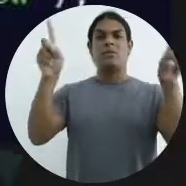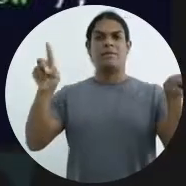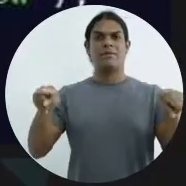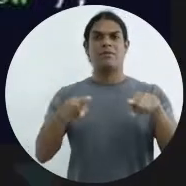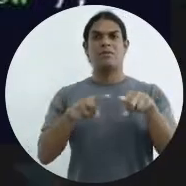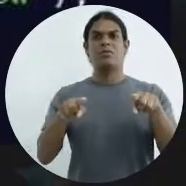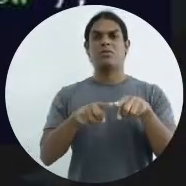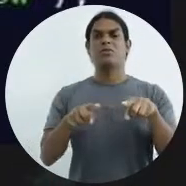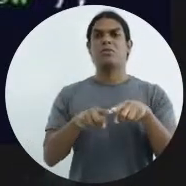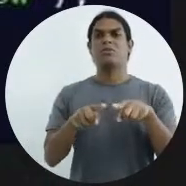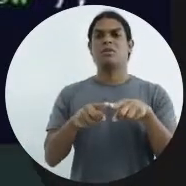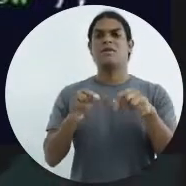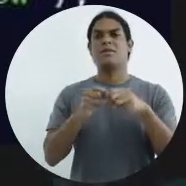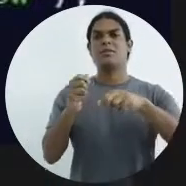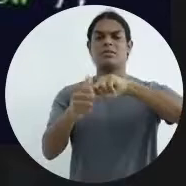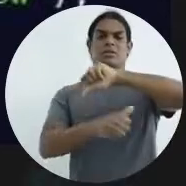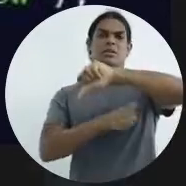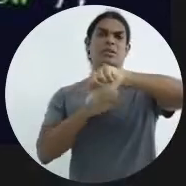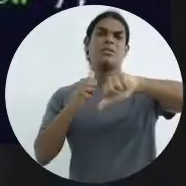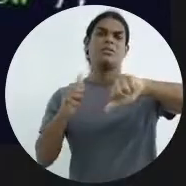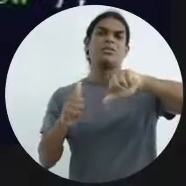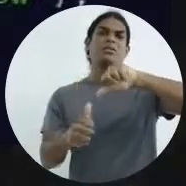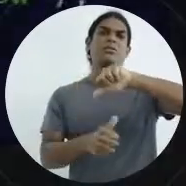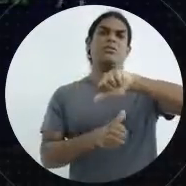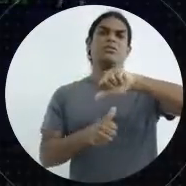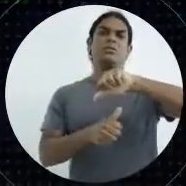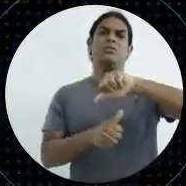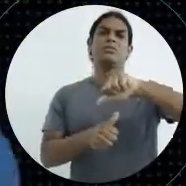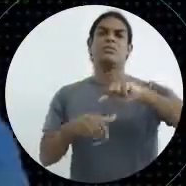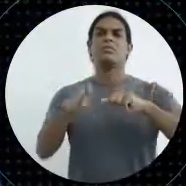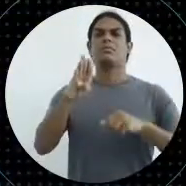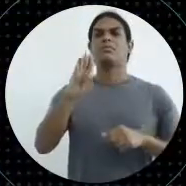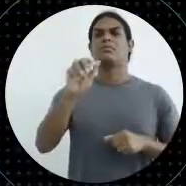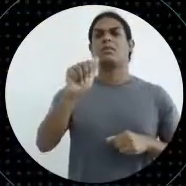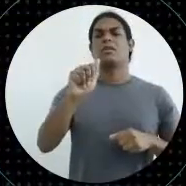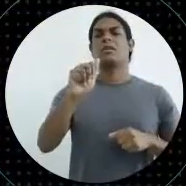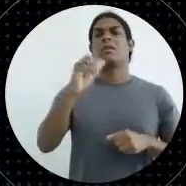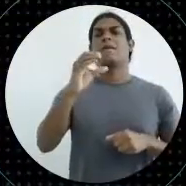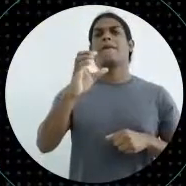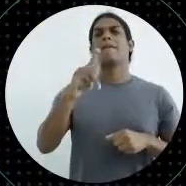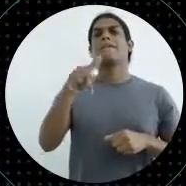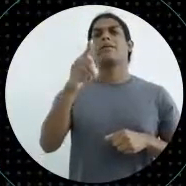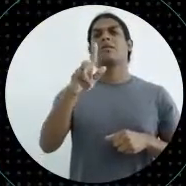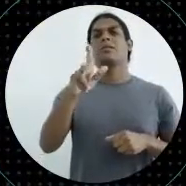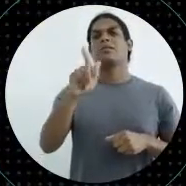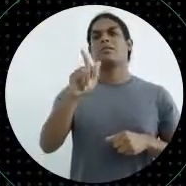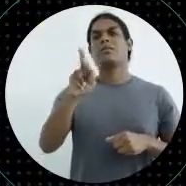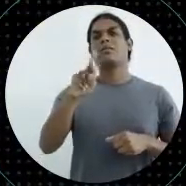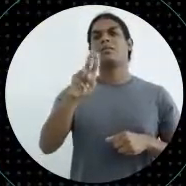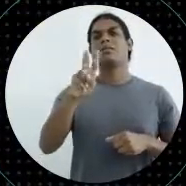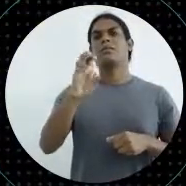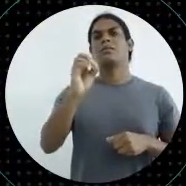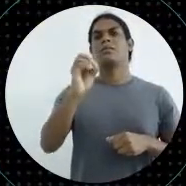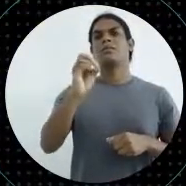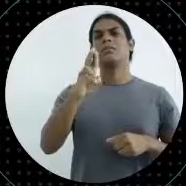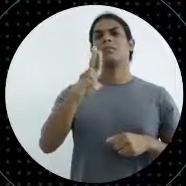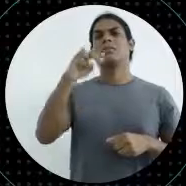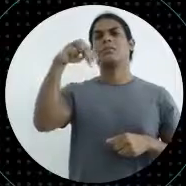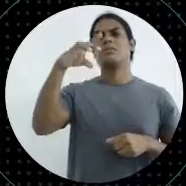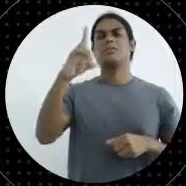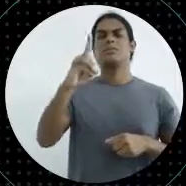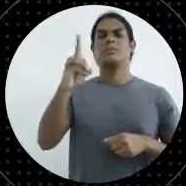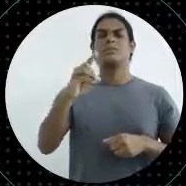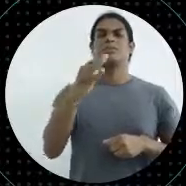Então isso daí vai fazer a troca do background color, ele vai alterar as cores do